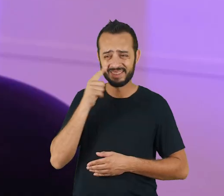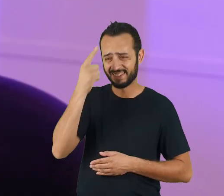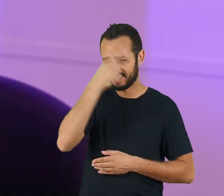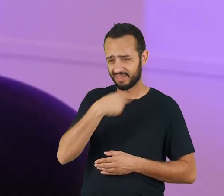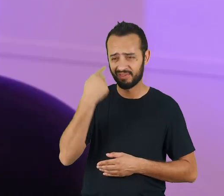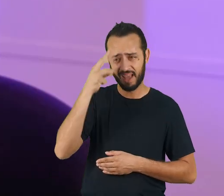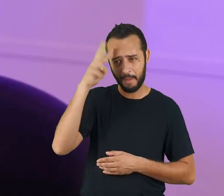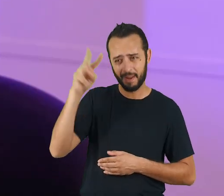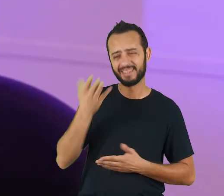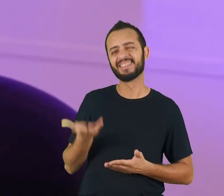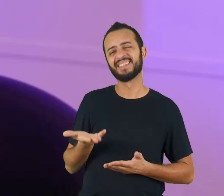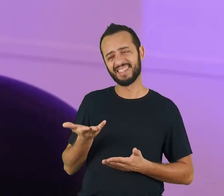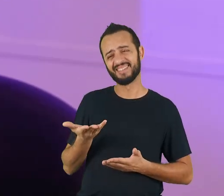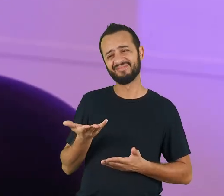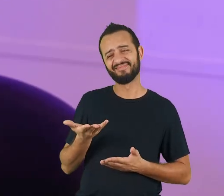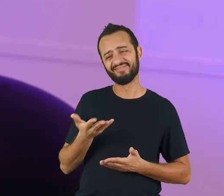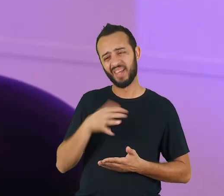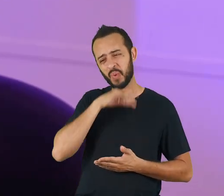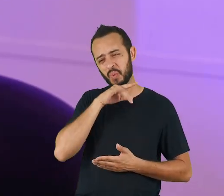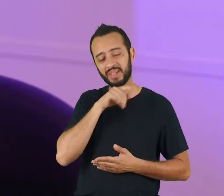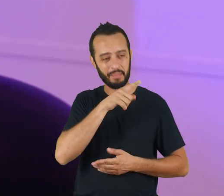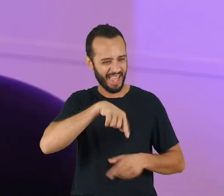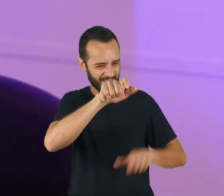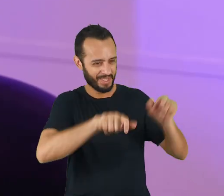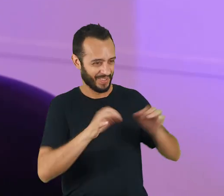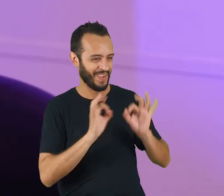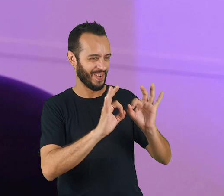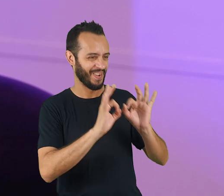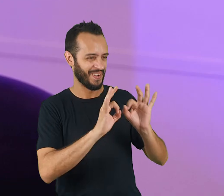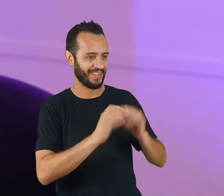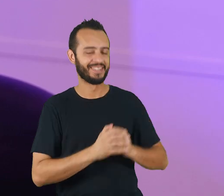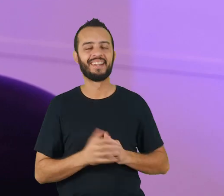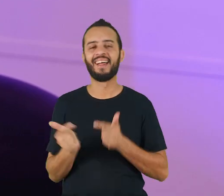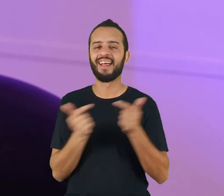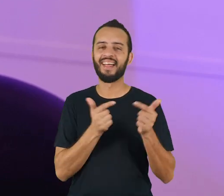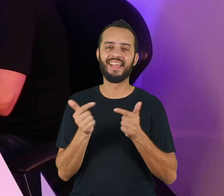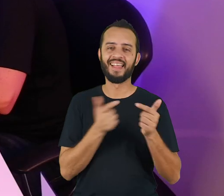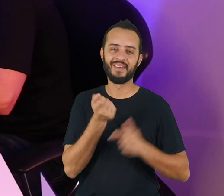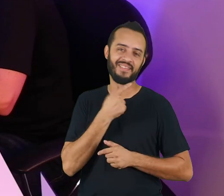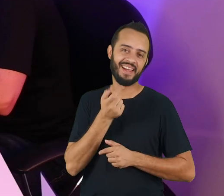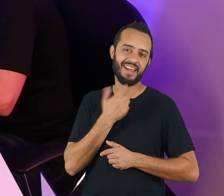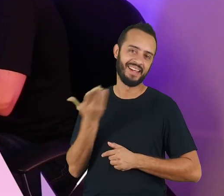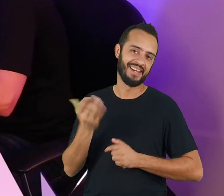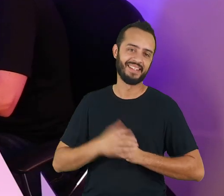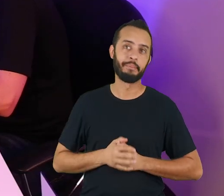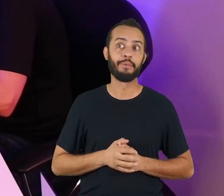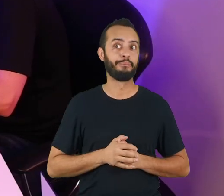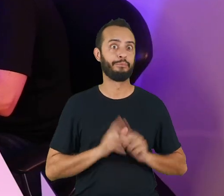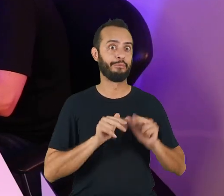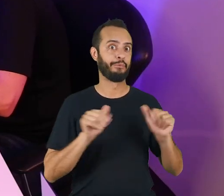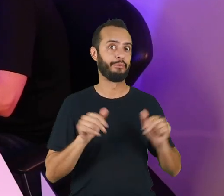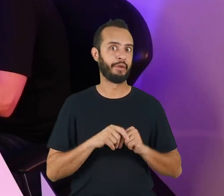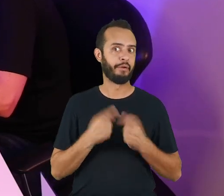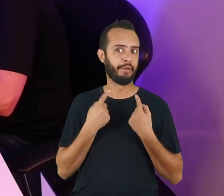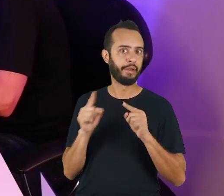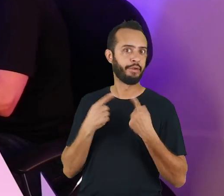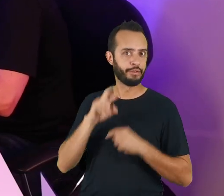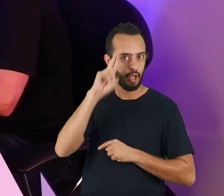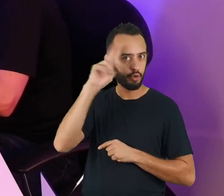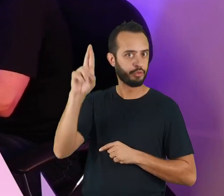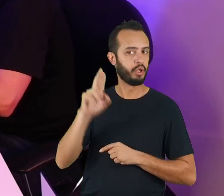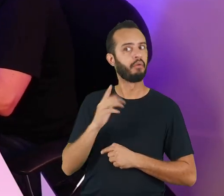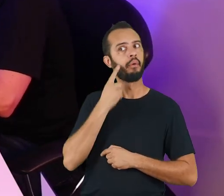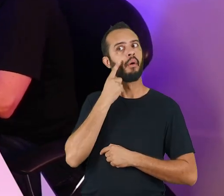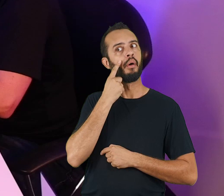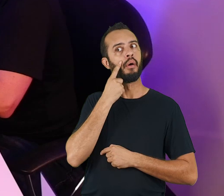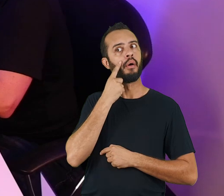a cara do Marcelo câmera o resto é tudo ótimo né É mas nunca que ela vai falar oo contrário né Aline